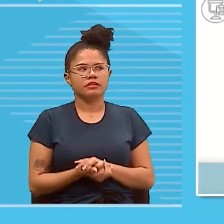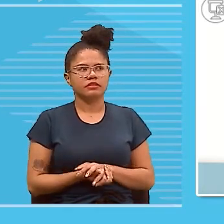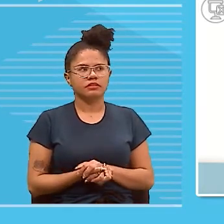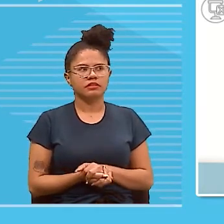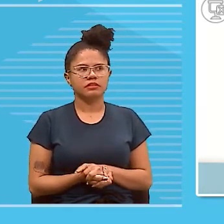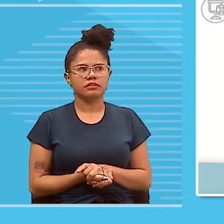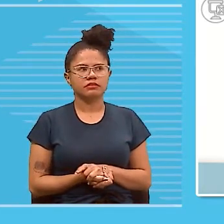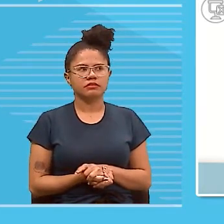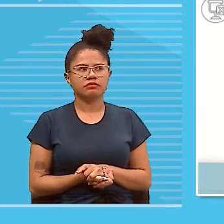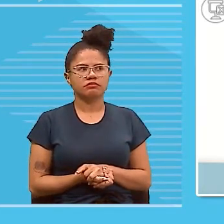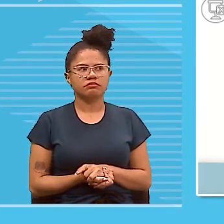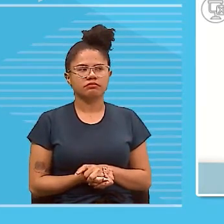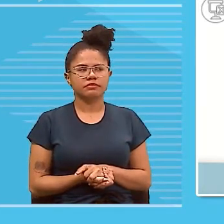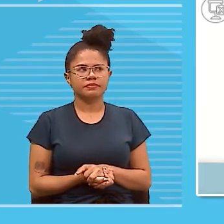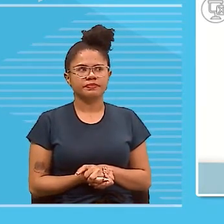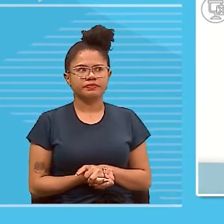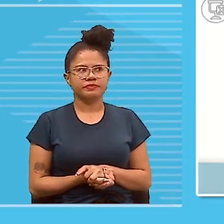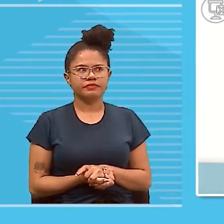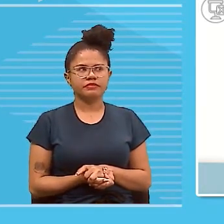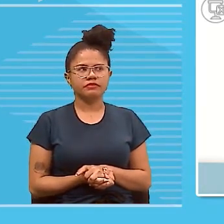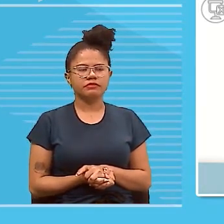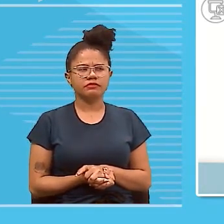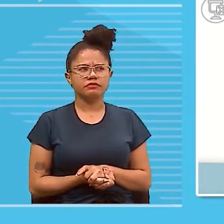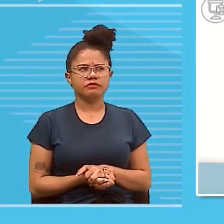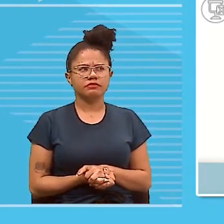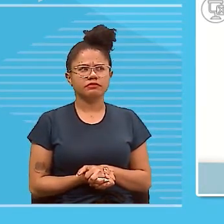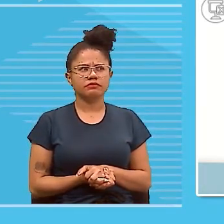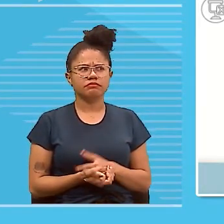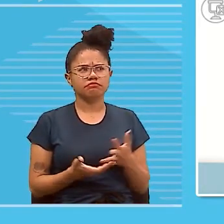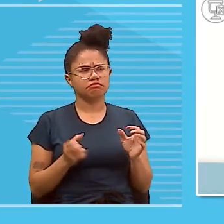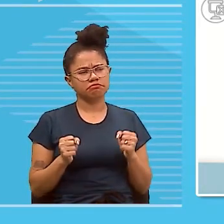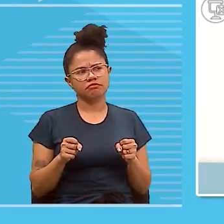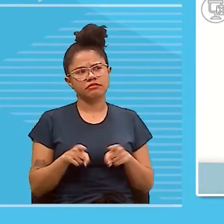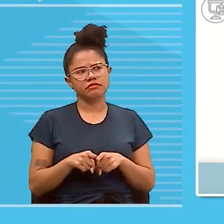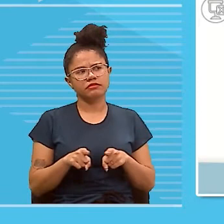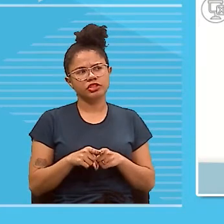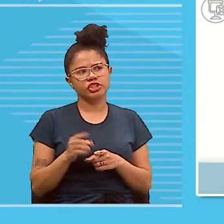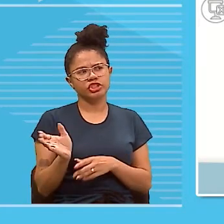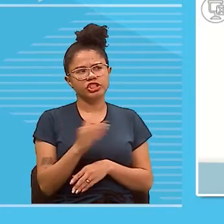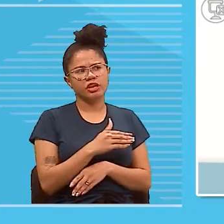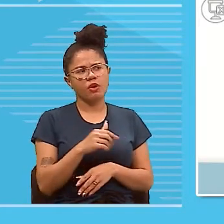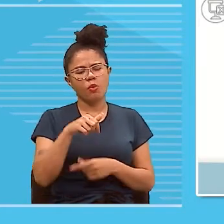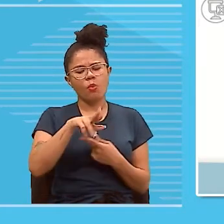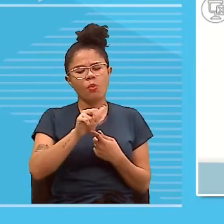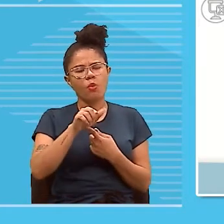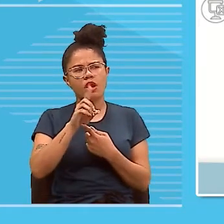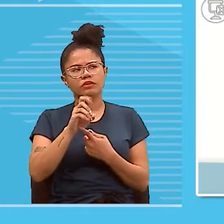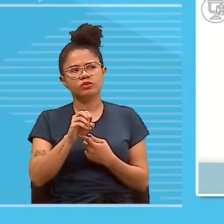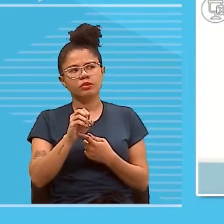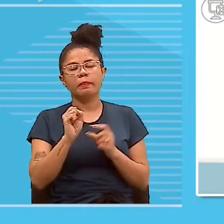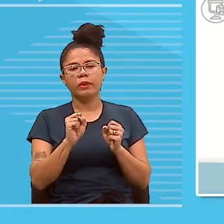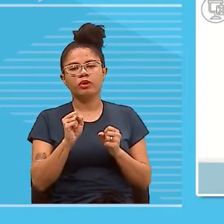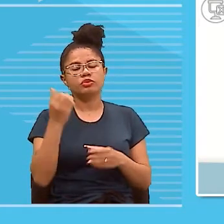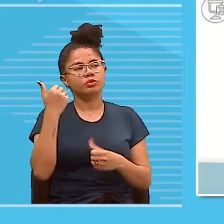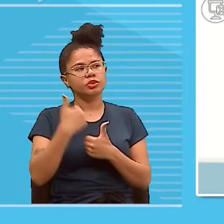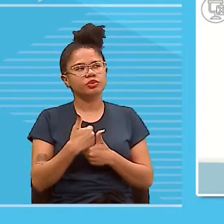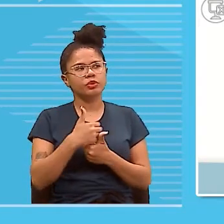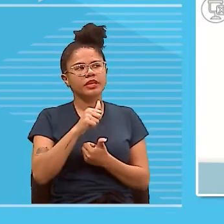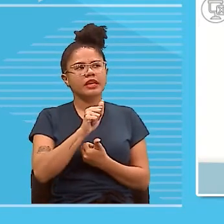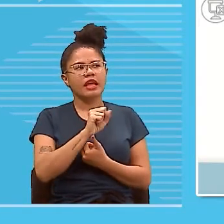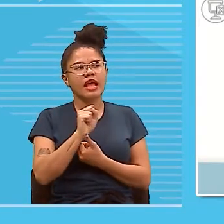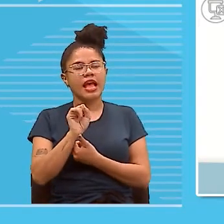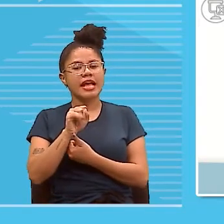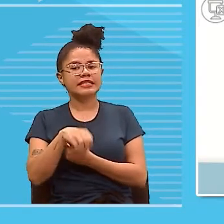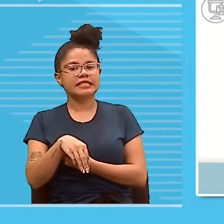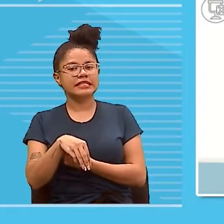terminei a prova Quando o sinal tocou poderia tirar esse quando e botar assim que o sinal tocou pode